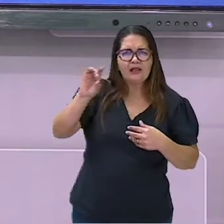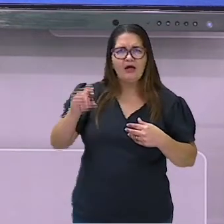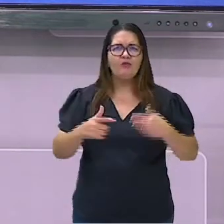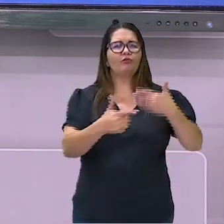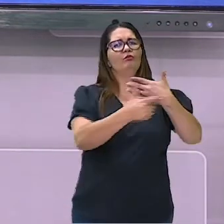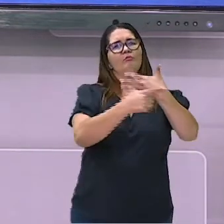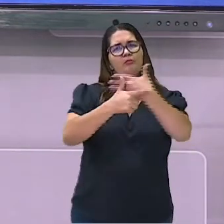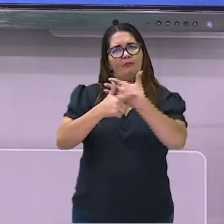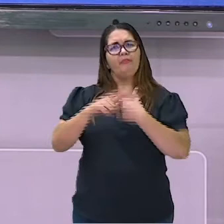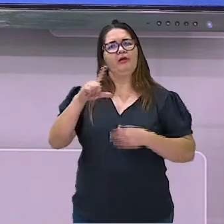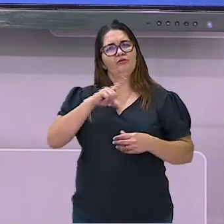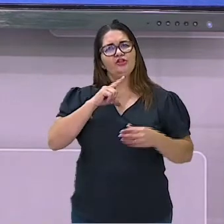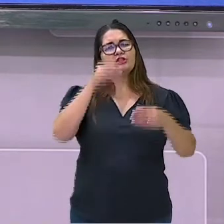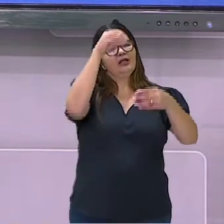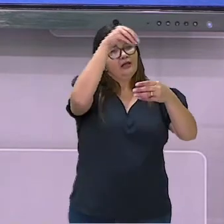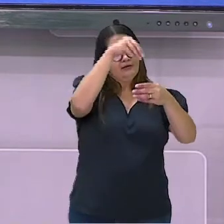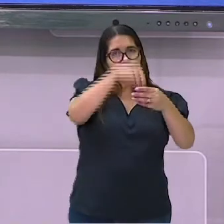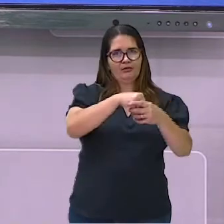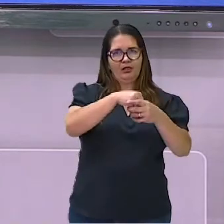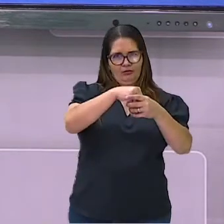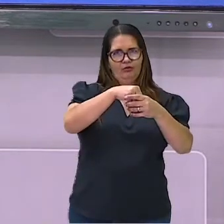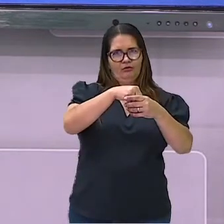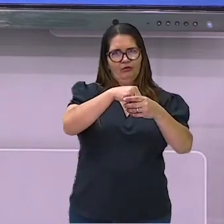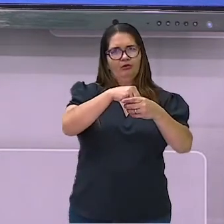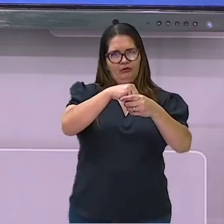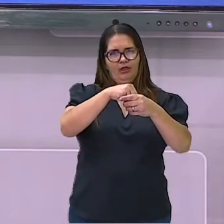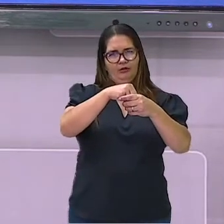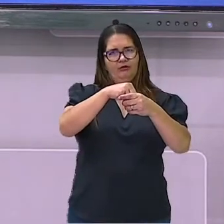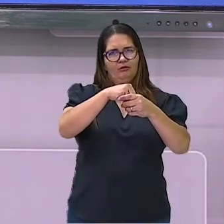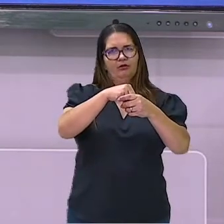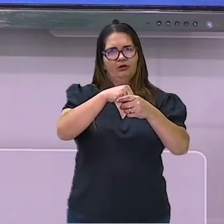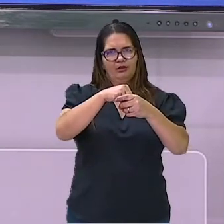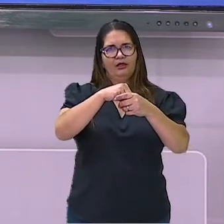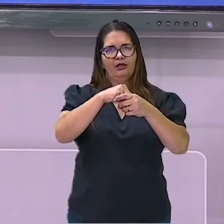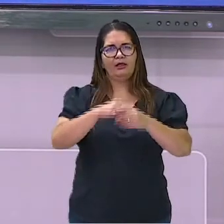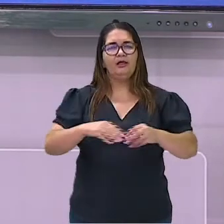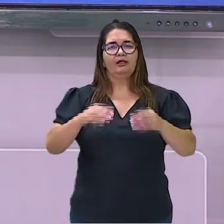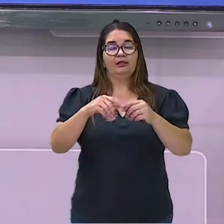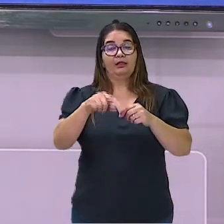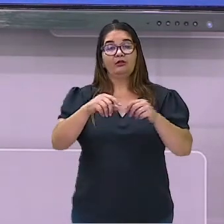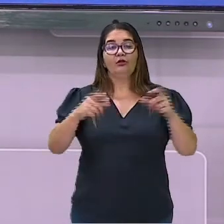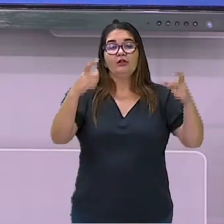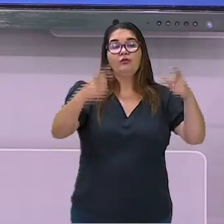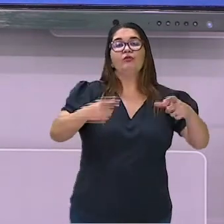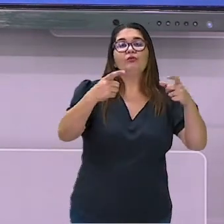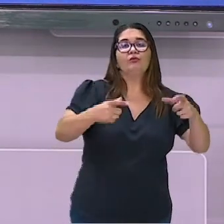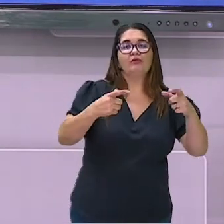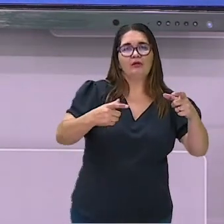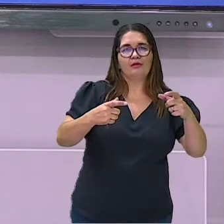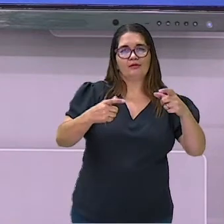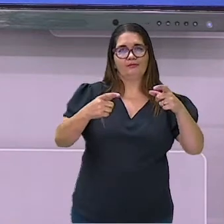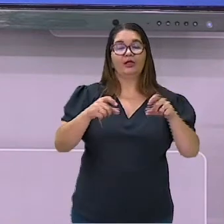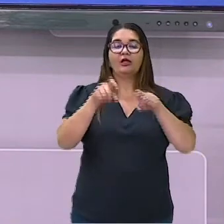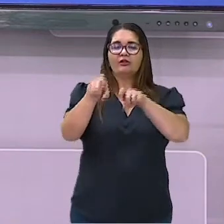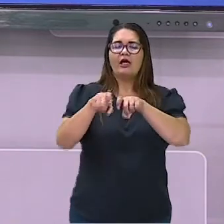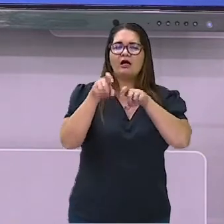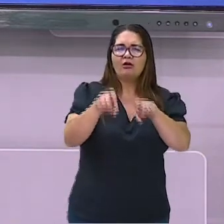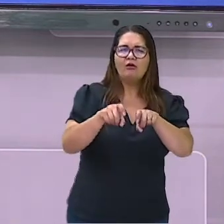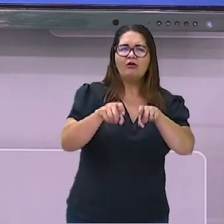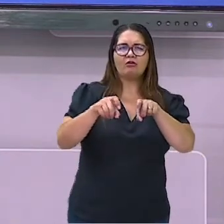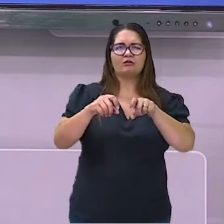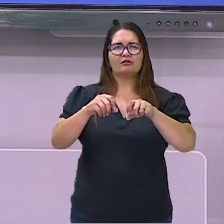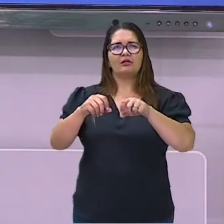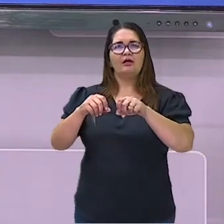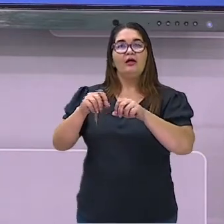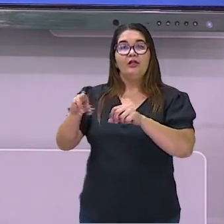Então, era um sistema bem trabalhado. Então, eles entendiam isso, era bem sofisticado,